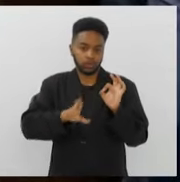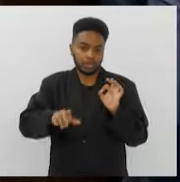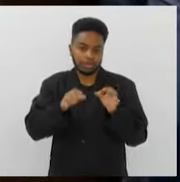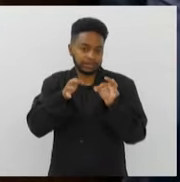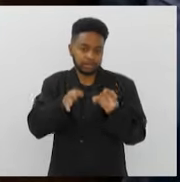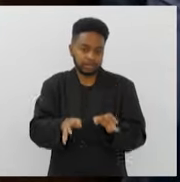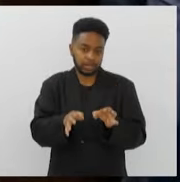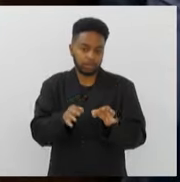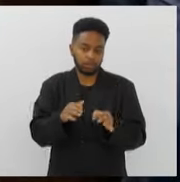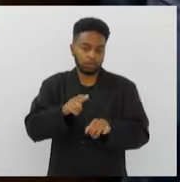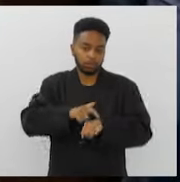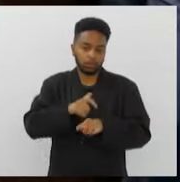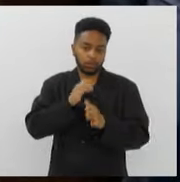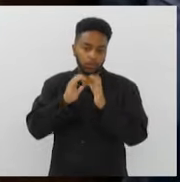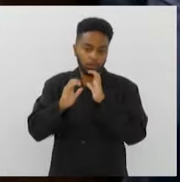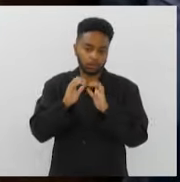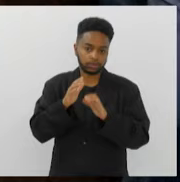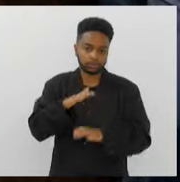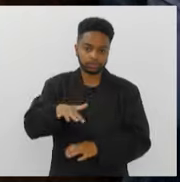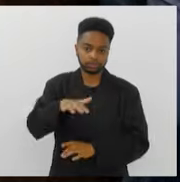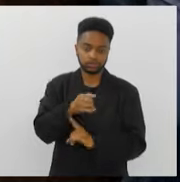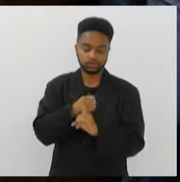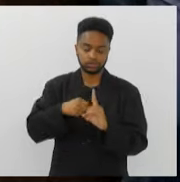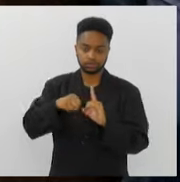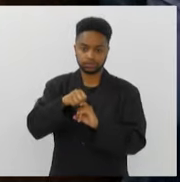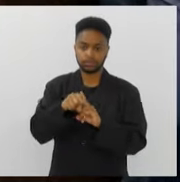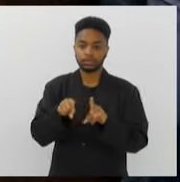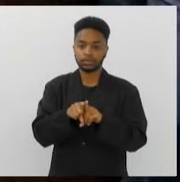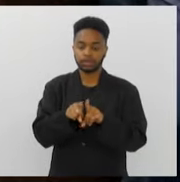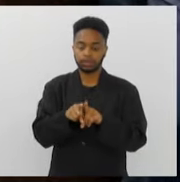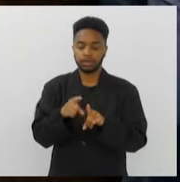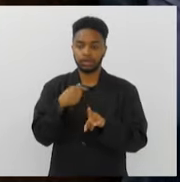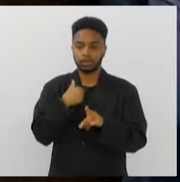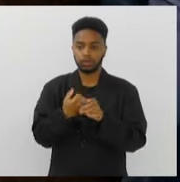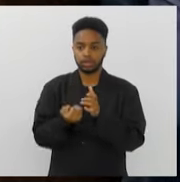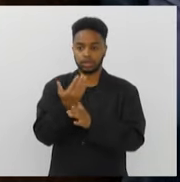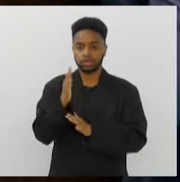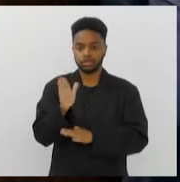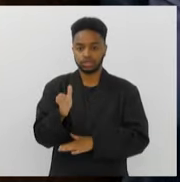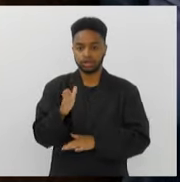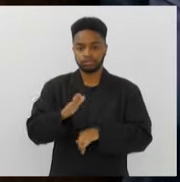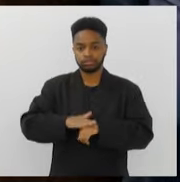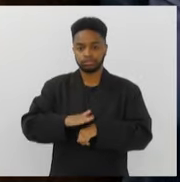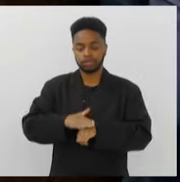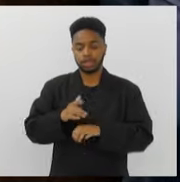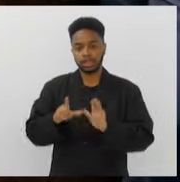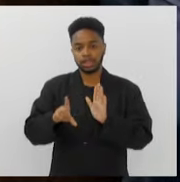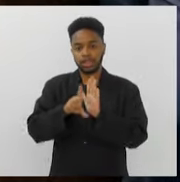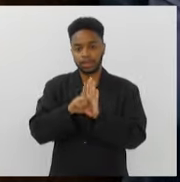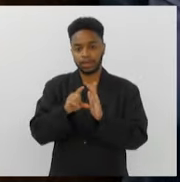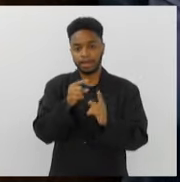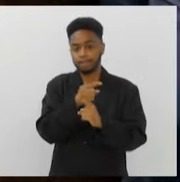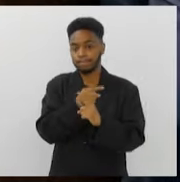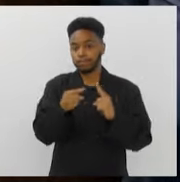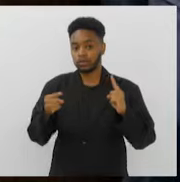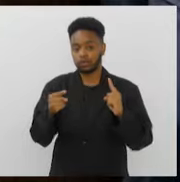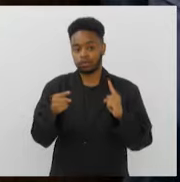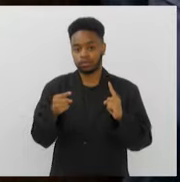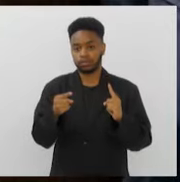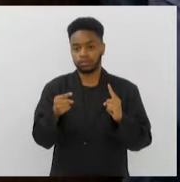comunicação normal com a sociedade. Inclusive, eu tenho uma lei já de bastante tempo que proíbe